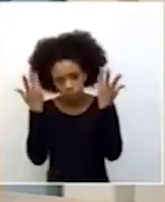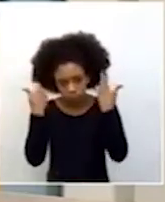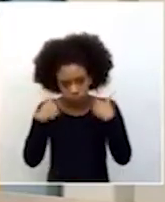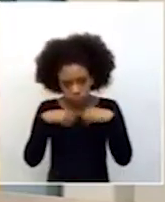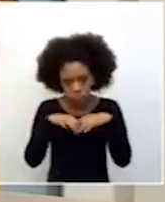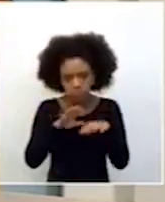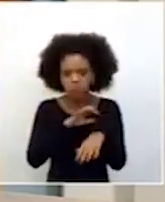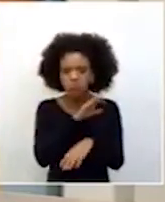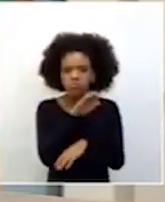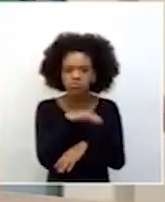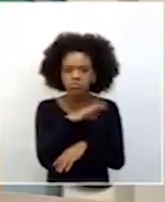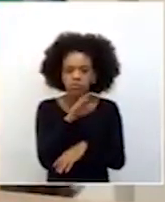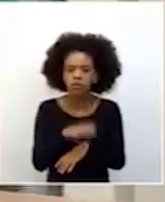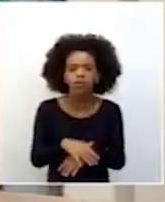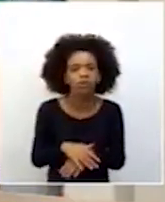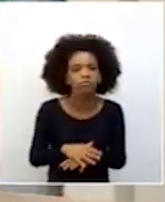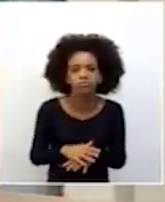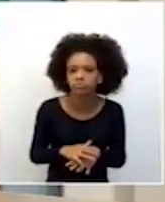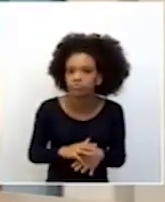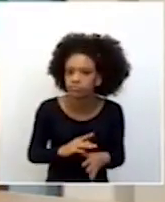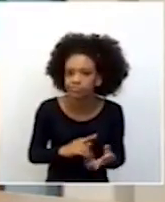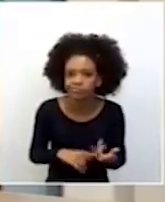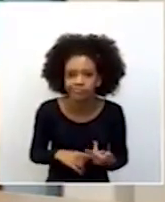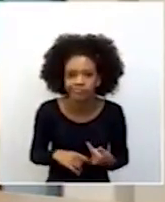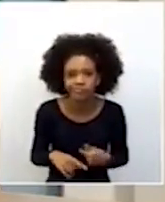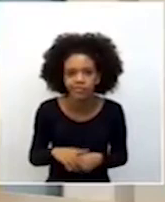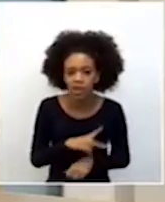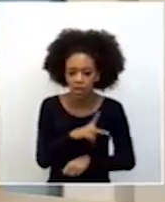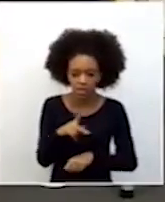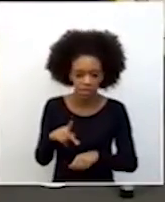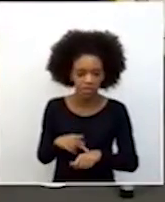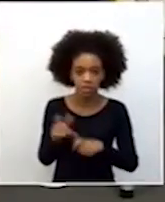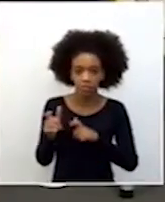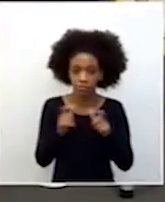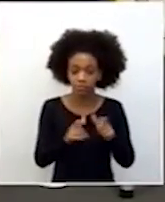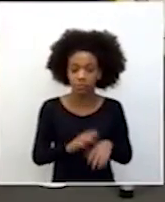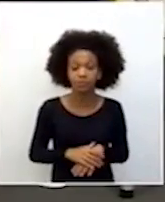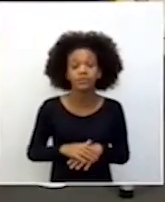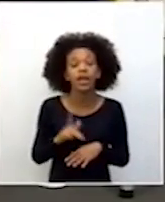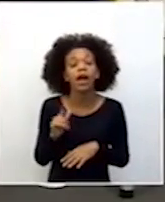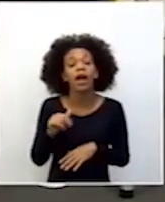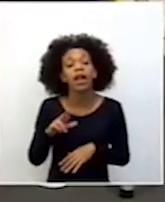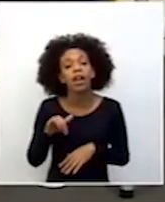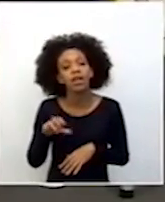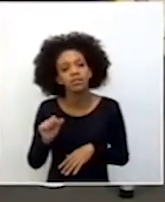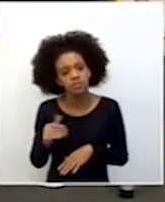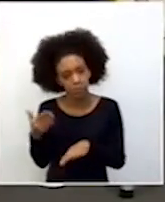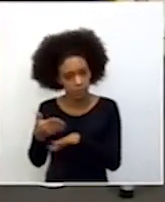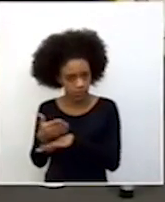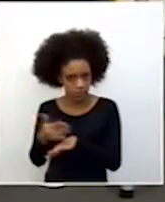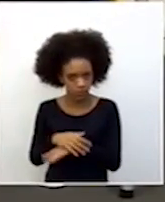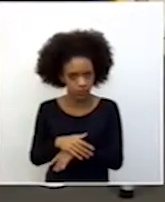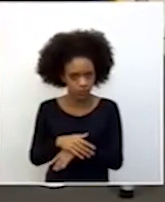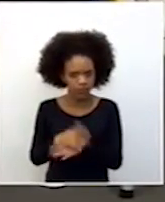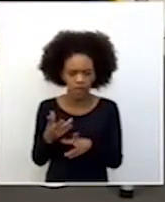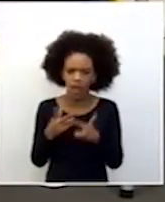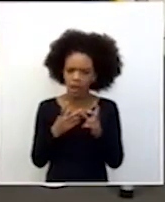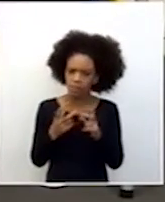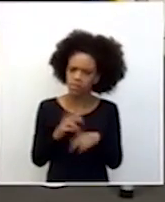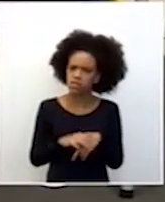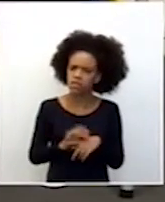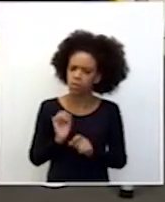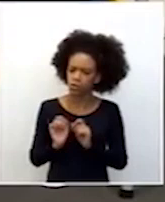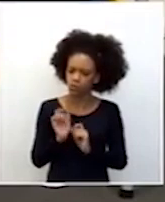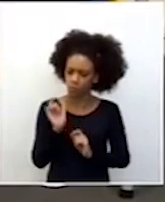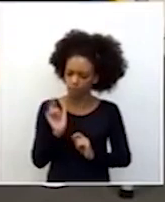na Itália, na França, a gente vê animais por aí soltos. A Laide participou, ela disse que tem alguém, ela percebe, né, claramente alguém